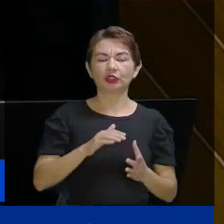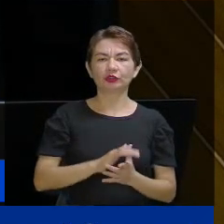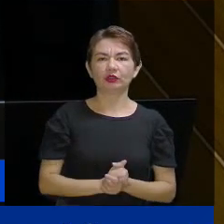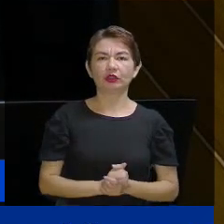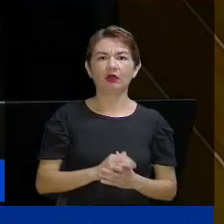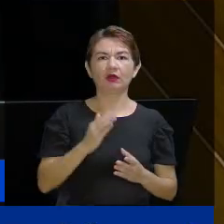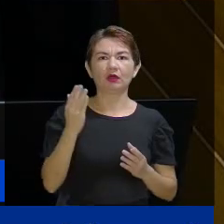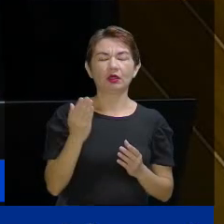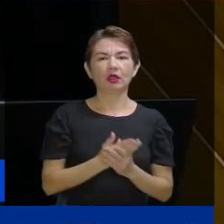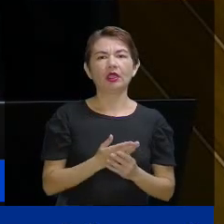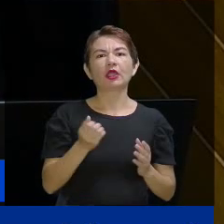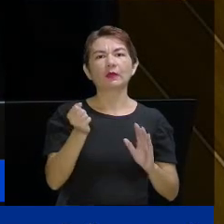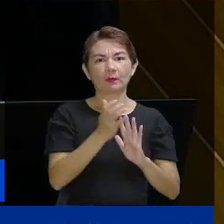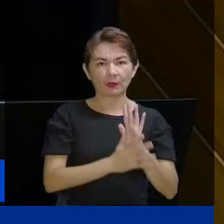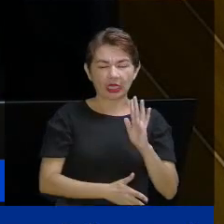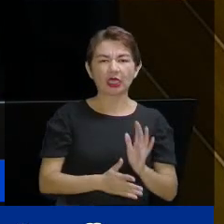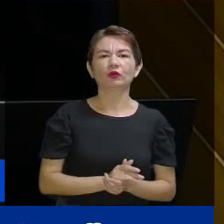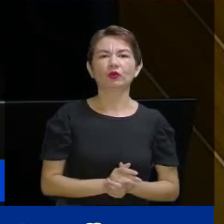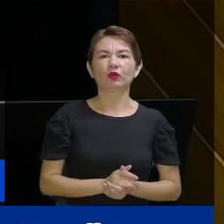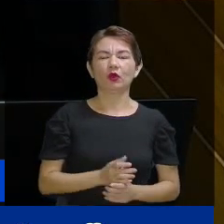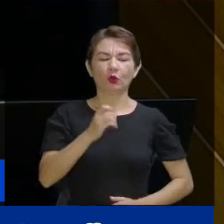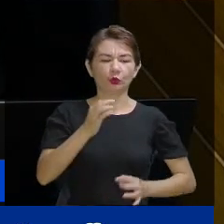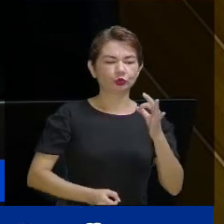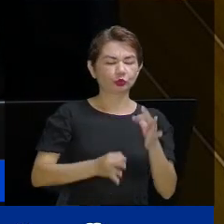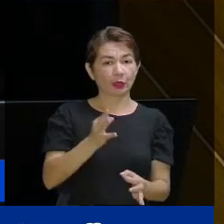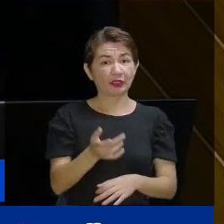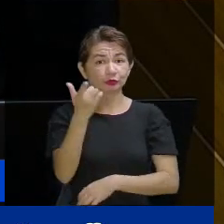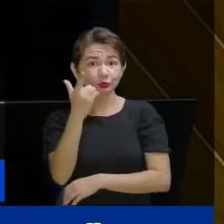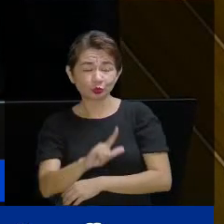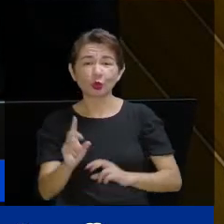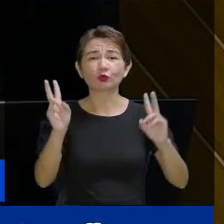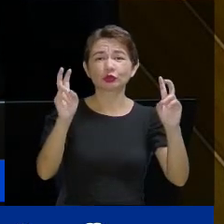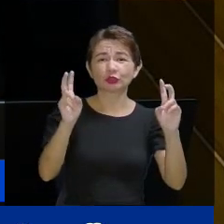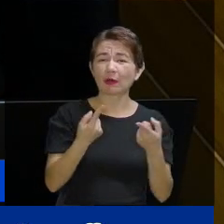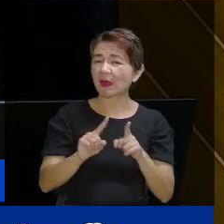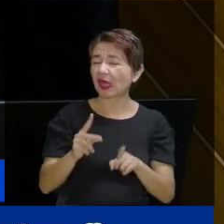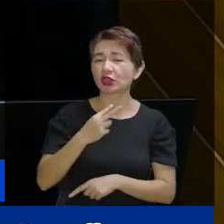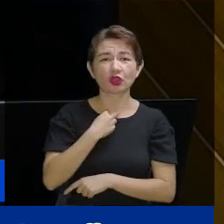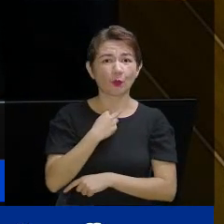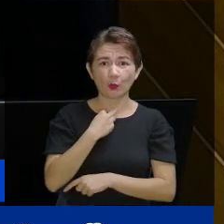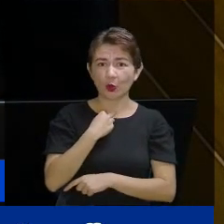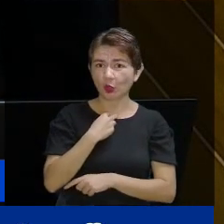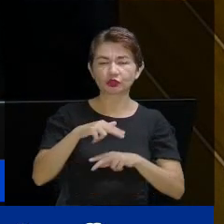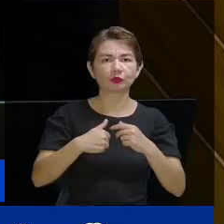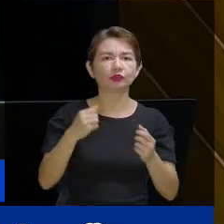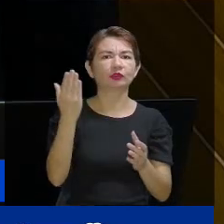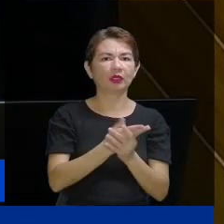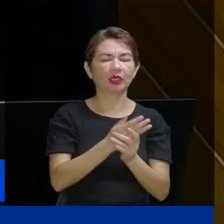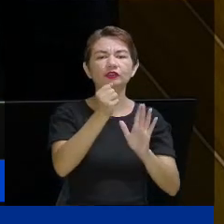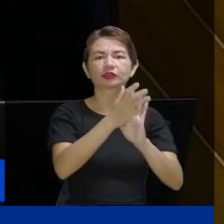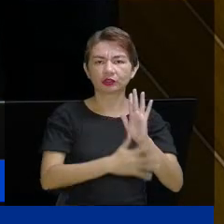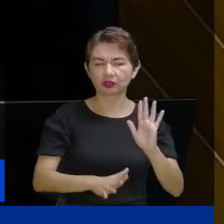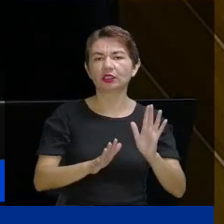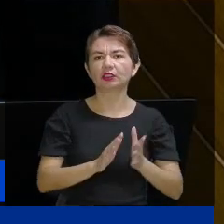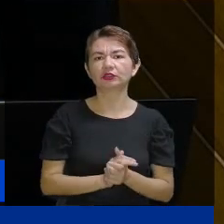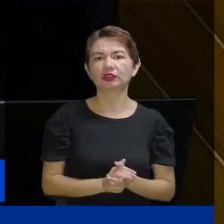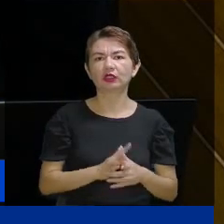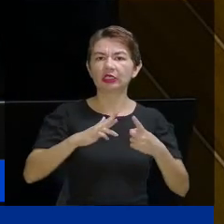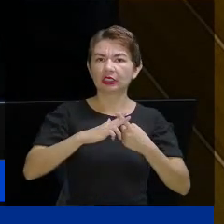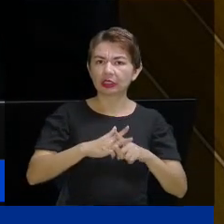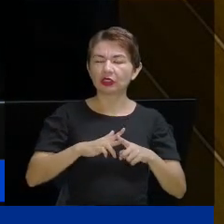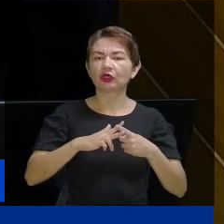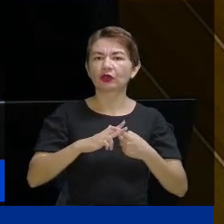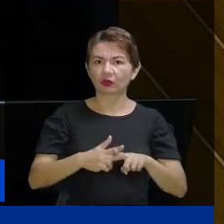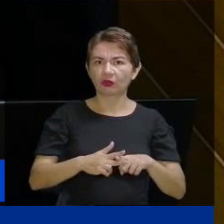de embargos para tentar um rejulgamento da matéria, o que é inadequado, pois embargos de declaração servem para